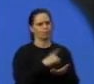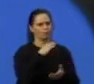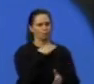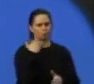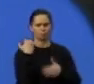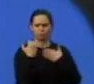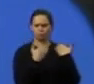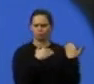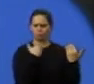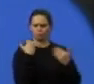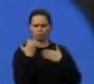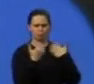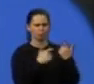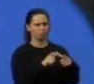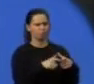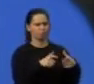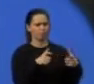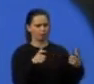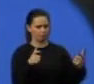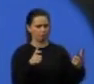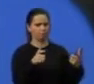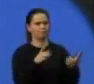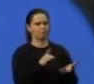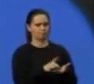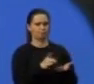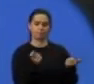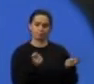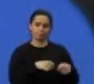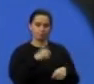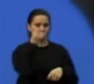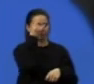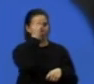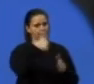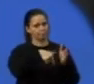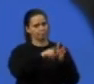por vezes evitáveis. Alternativa A,